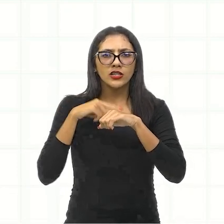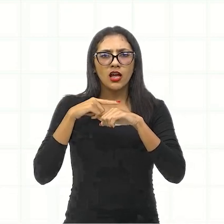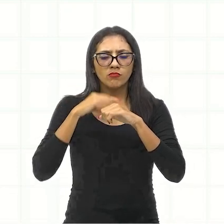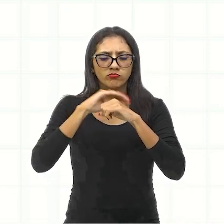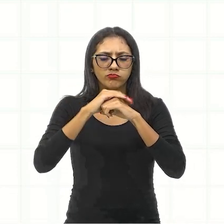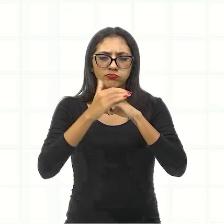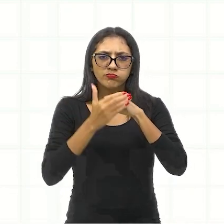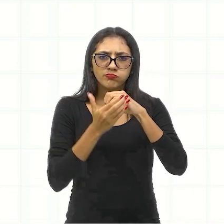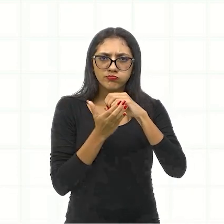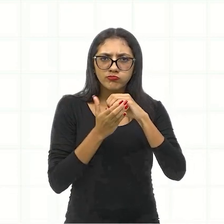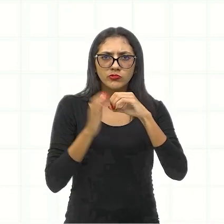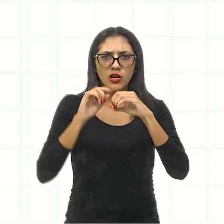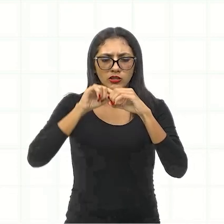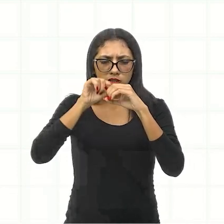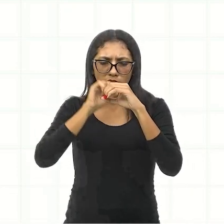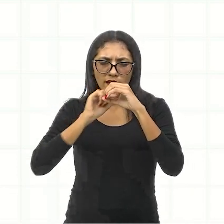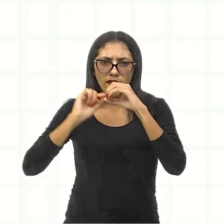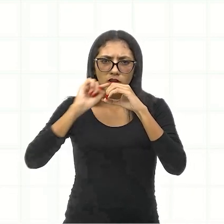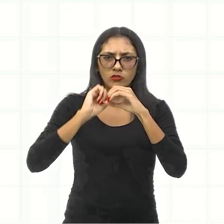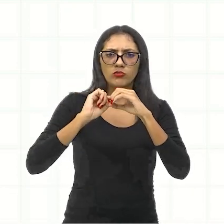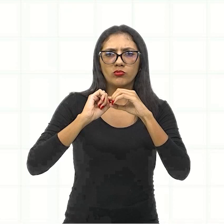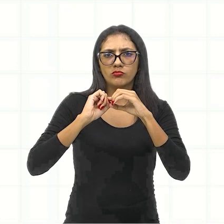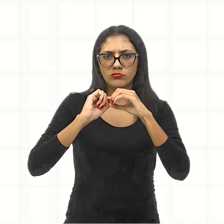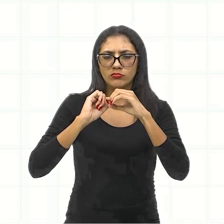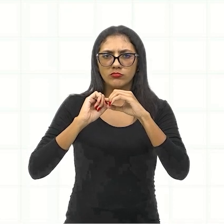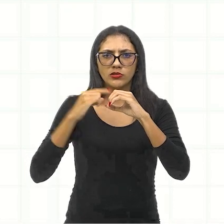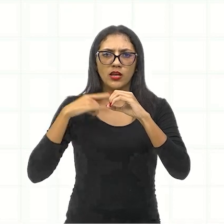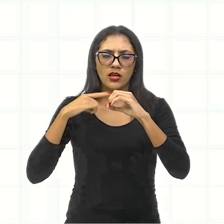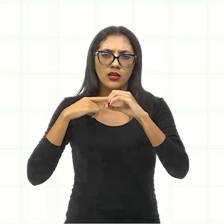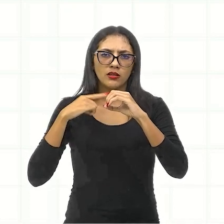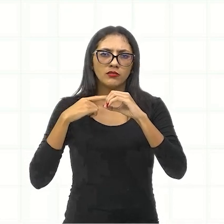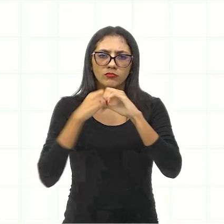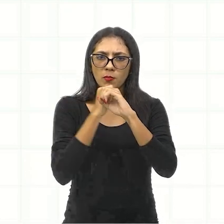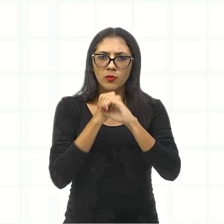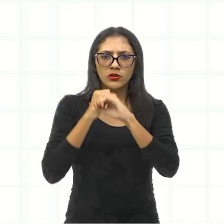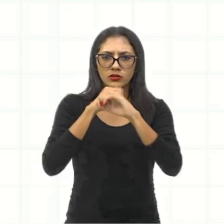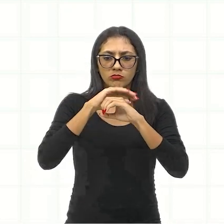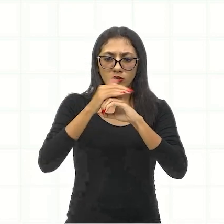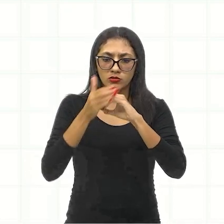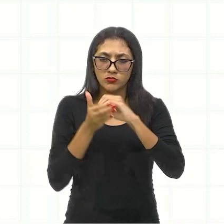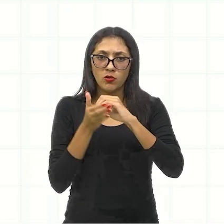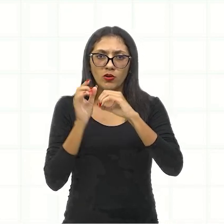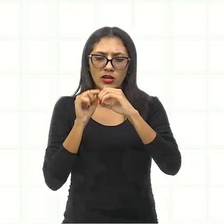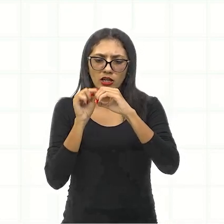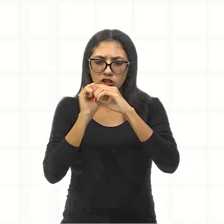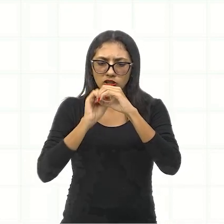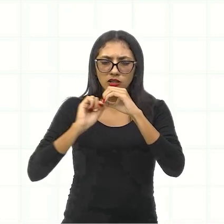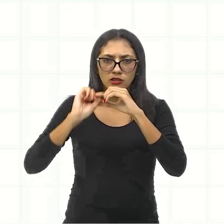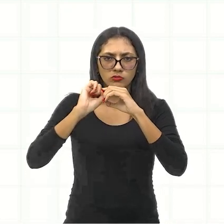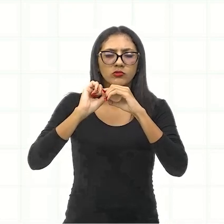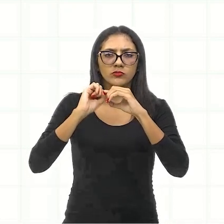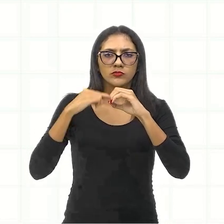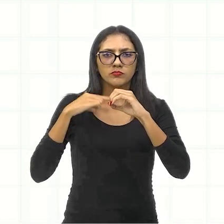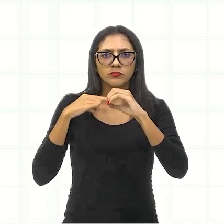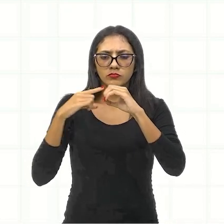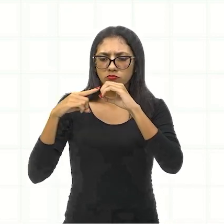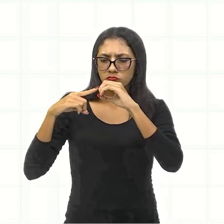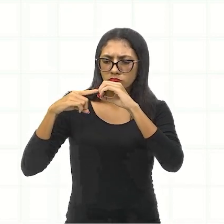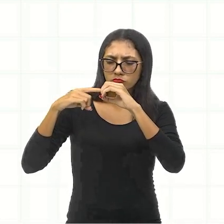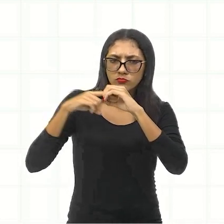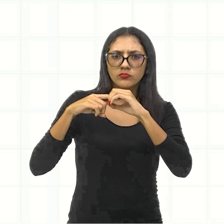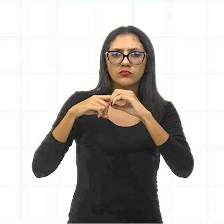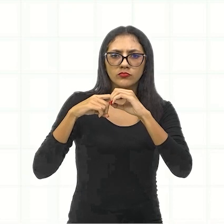mais interna desse óvulo, tá? A gente tem uma externa e essa mais interna. Então, a membrana vitelínica,